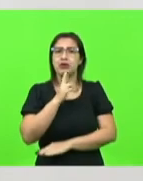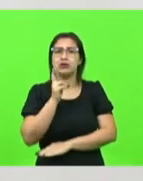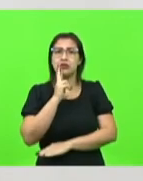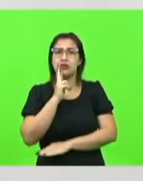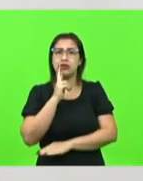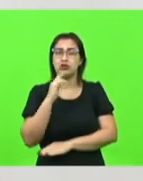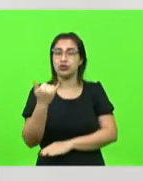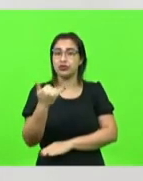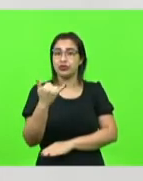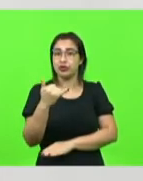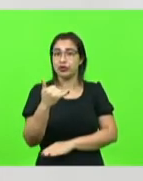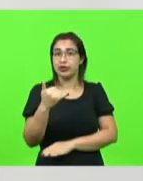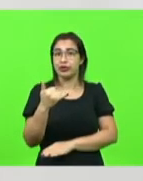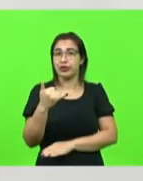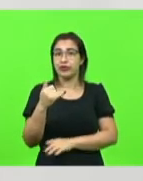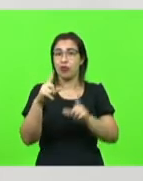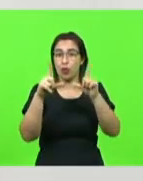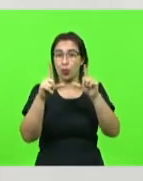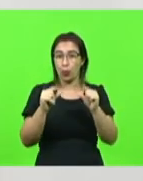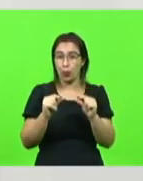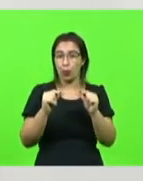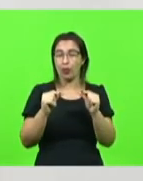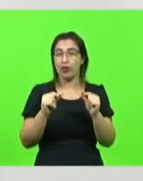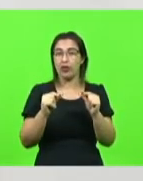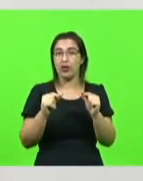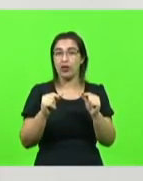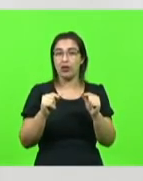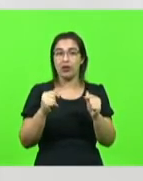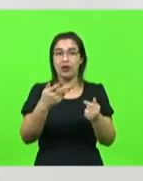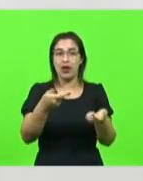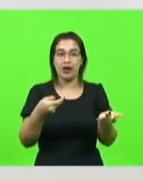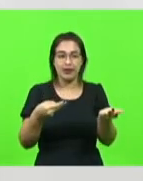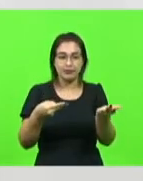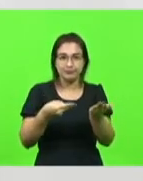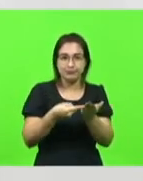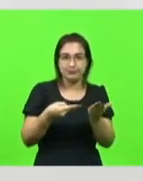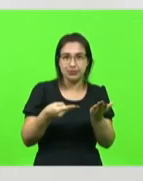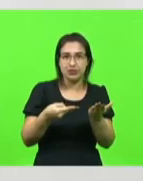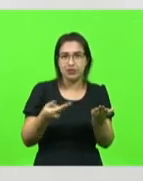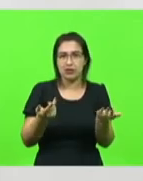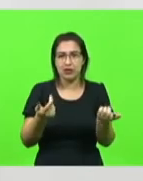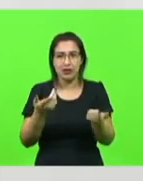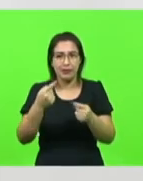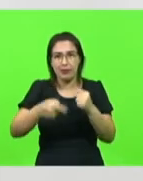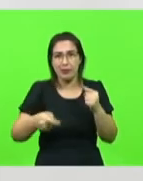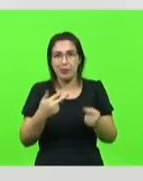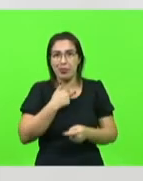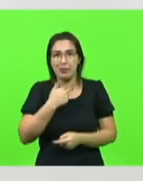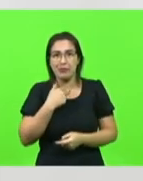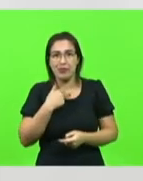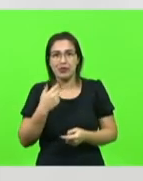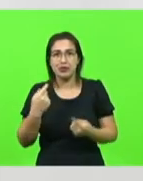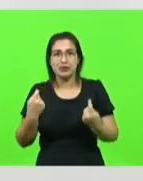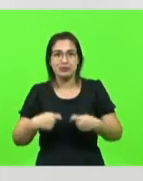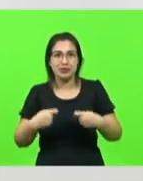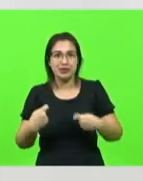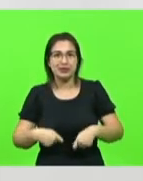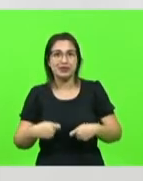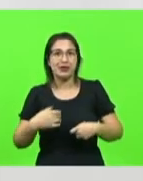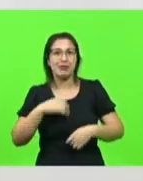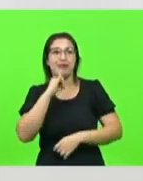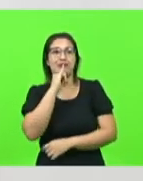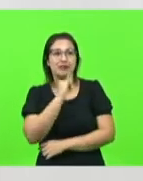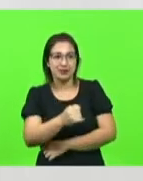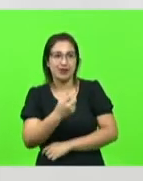está aqui, uma unha de bateria. Eu já não tenho mais direito a entrar, o Conect SUS não prova, eu sou cidadão de segunda classe, até que eu prove que eu sou vacinado.